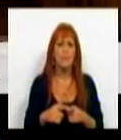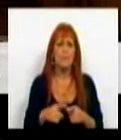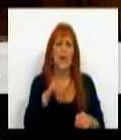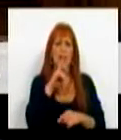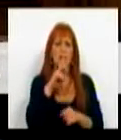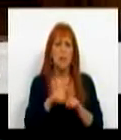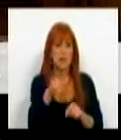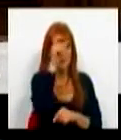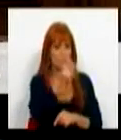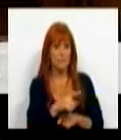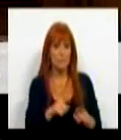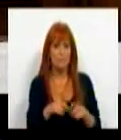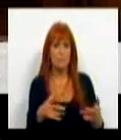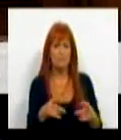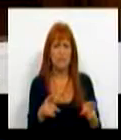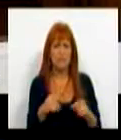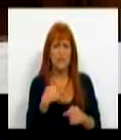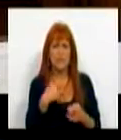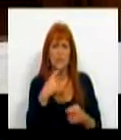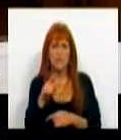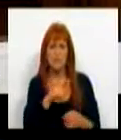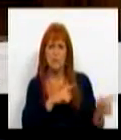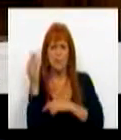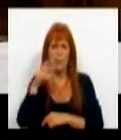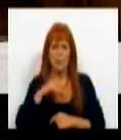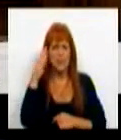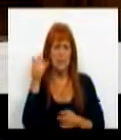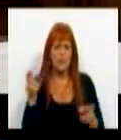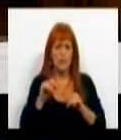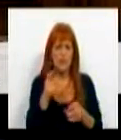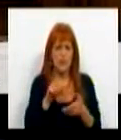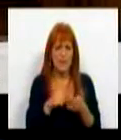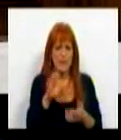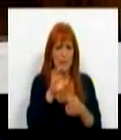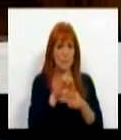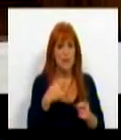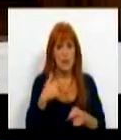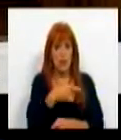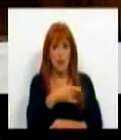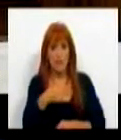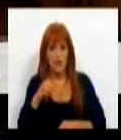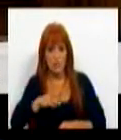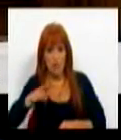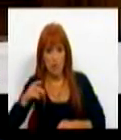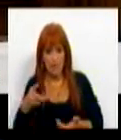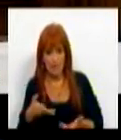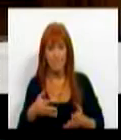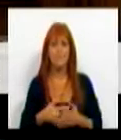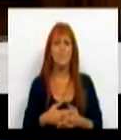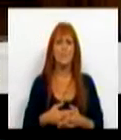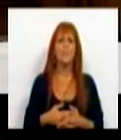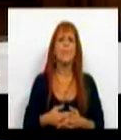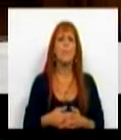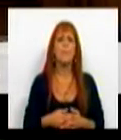Em resposta, Vossas Excelências, não sei o quê, remeteram ao Banco de Portugal uma nova estimativa de necessidade de capital, que aqui era para 900 milhões.